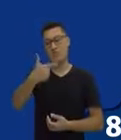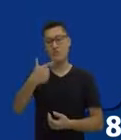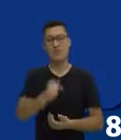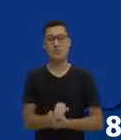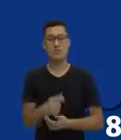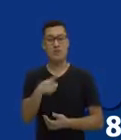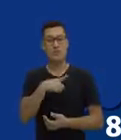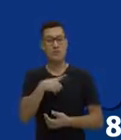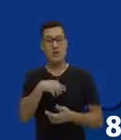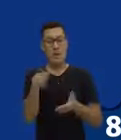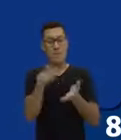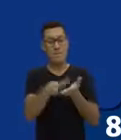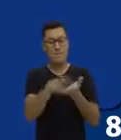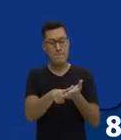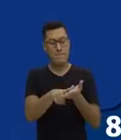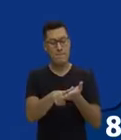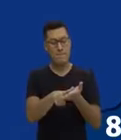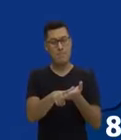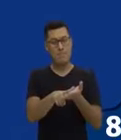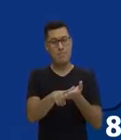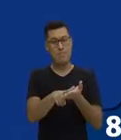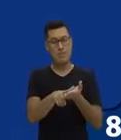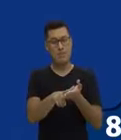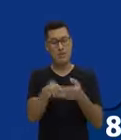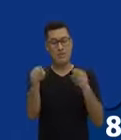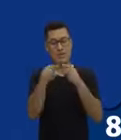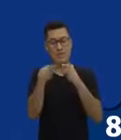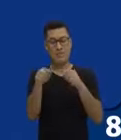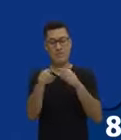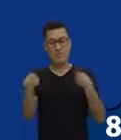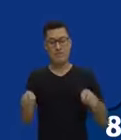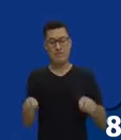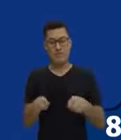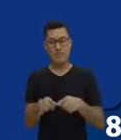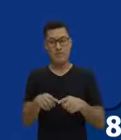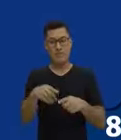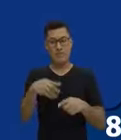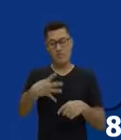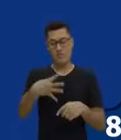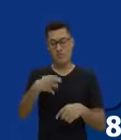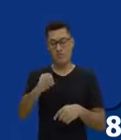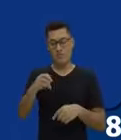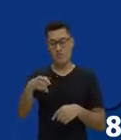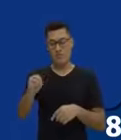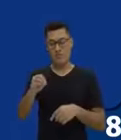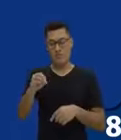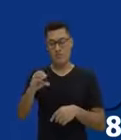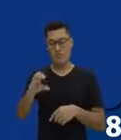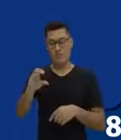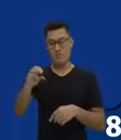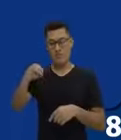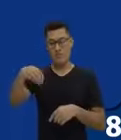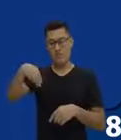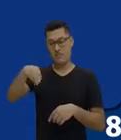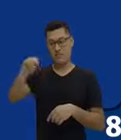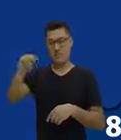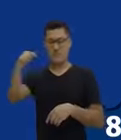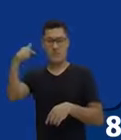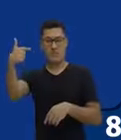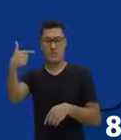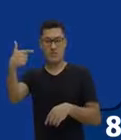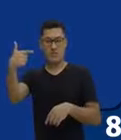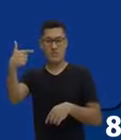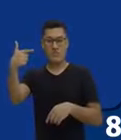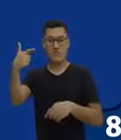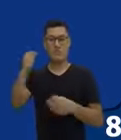existe uma folha de papel cuja área dela é de 400 centímetros quadrados, tá? Lembrando que área é o espaço que ela vai ocupar,